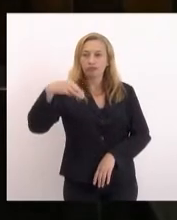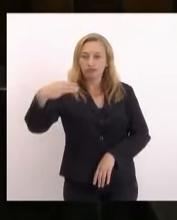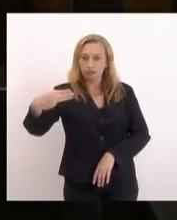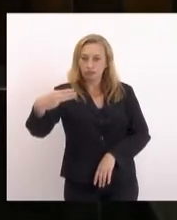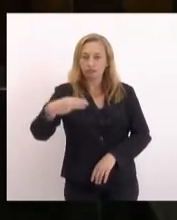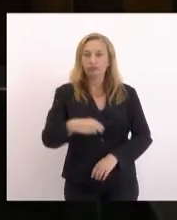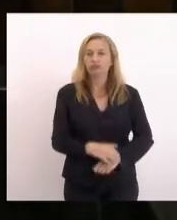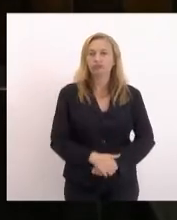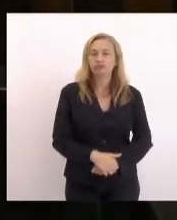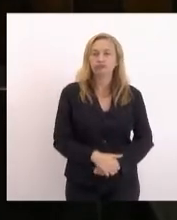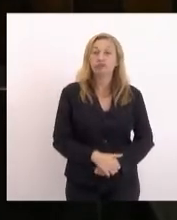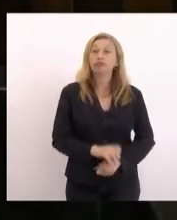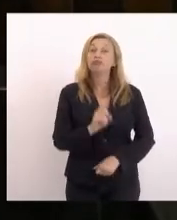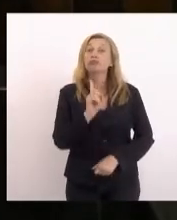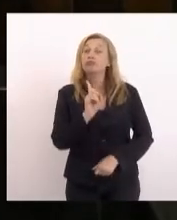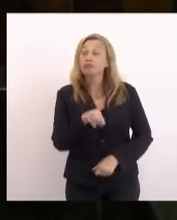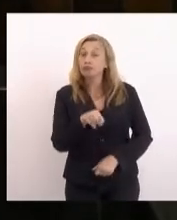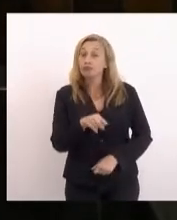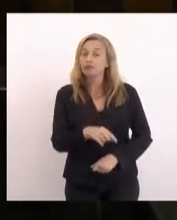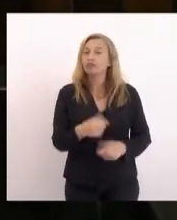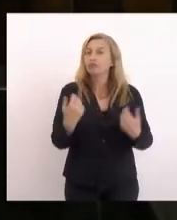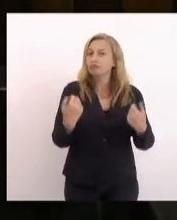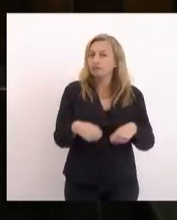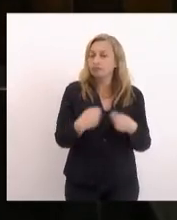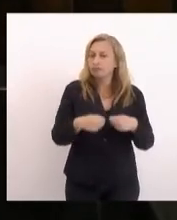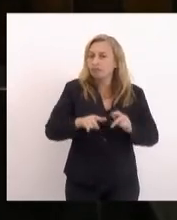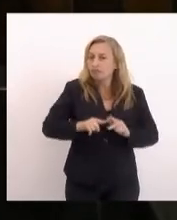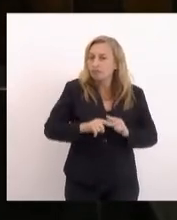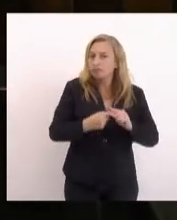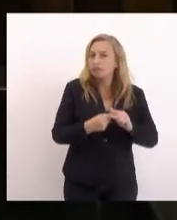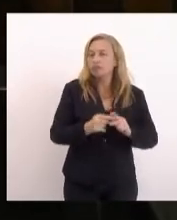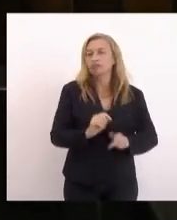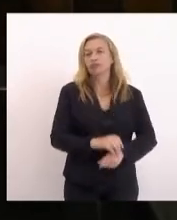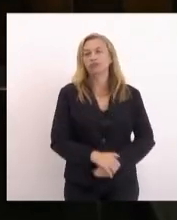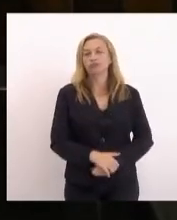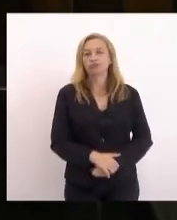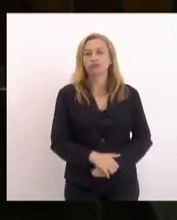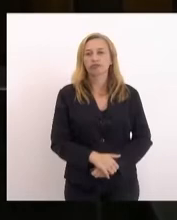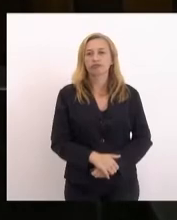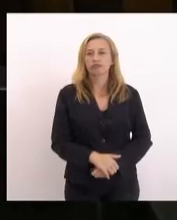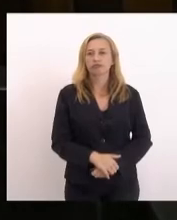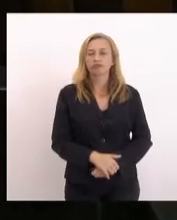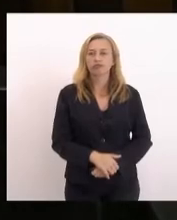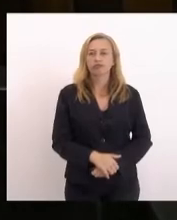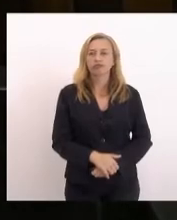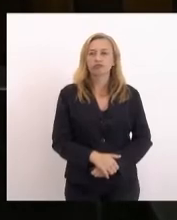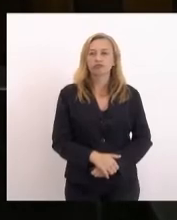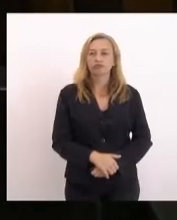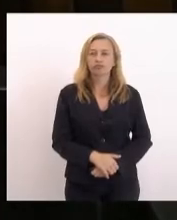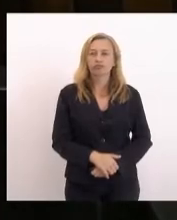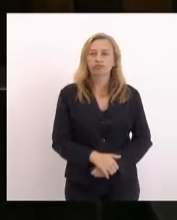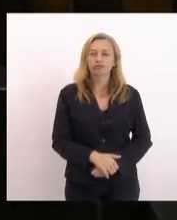naquilo que é necessário aperfeiçoá-la, função